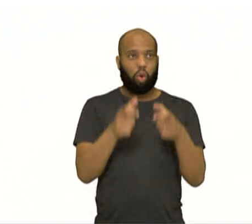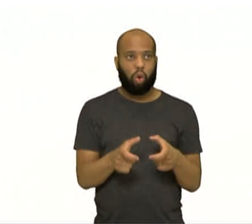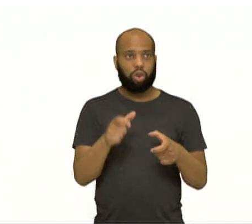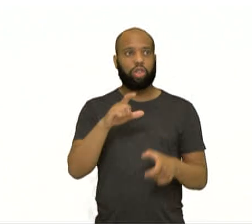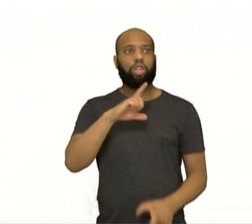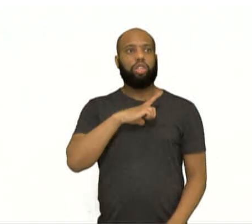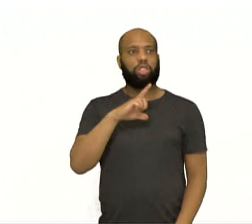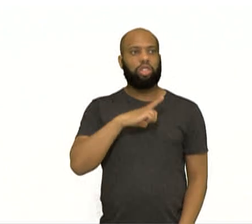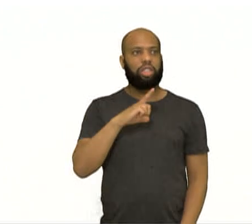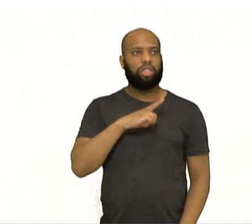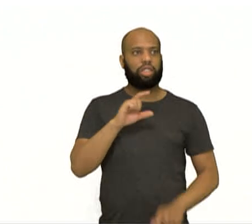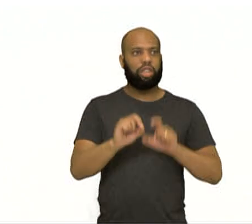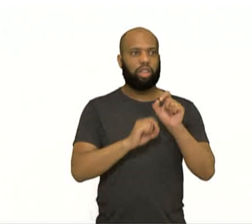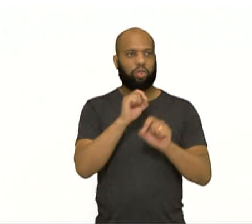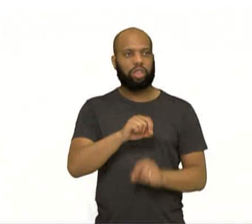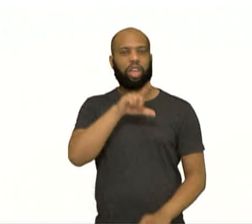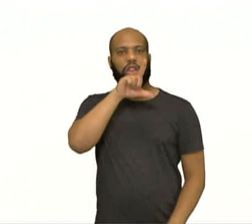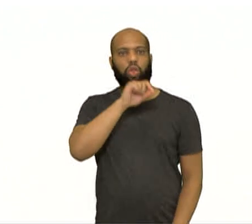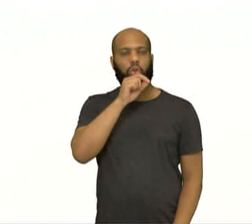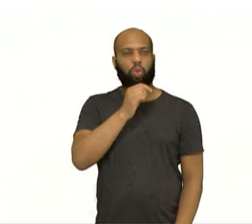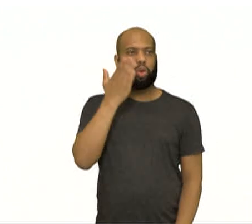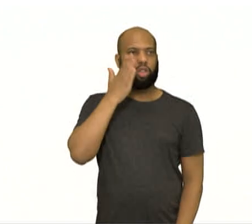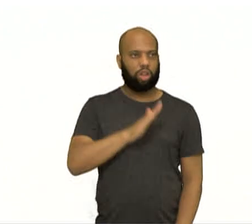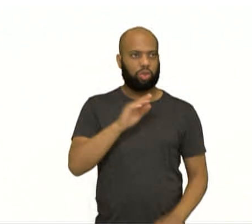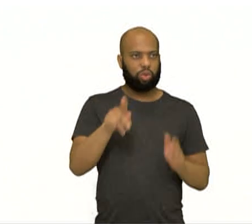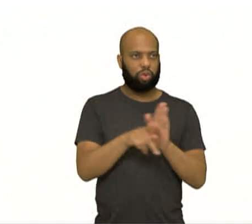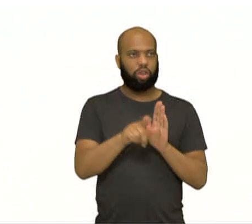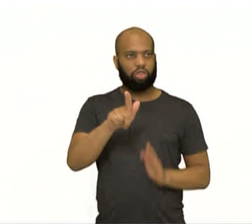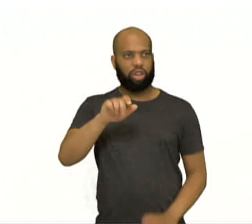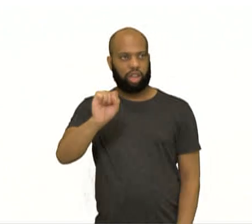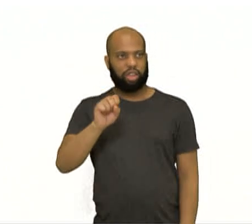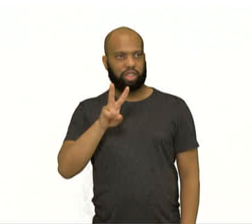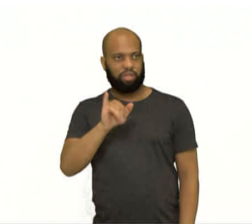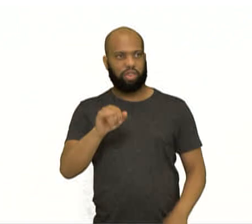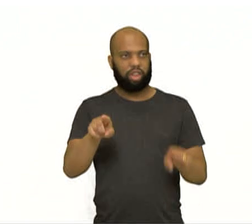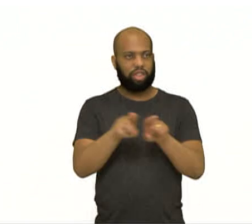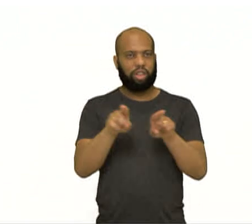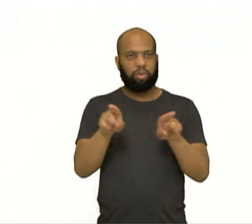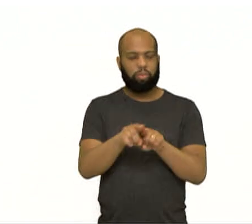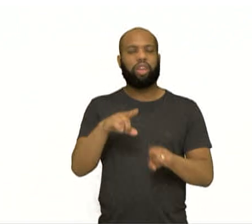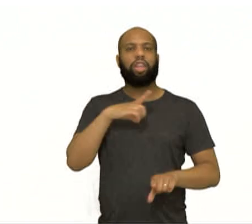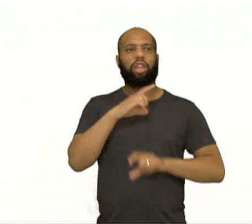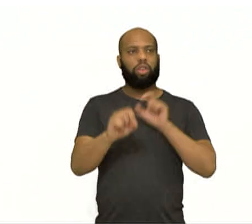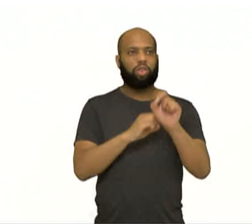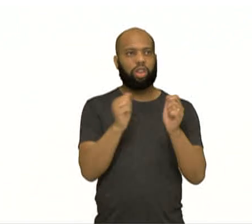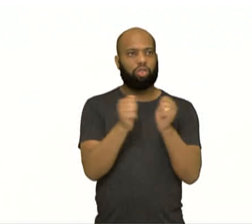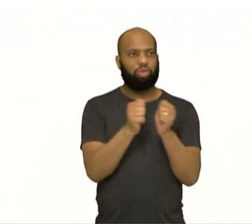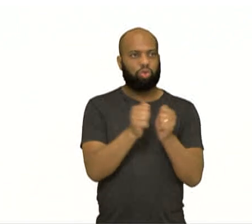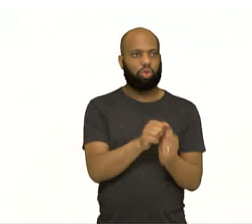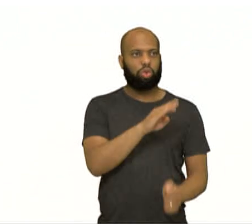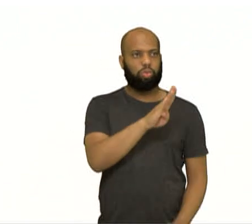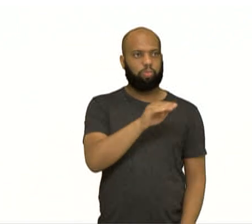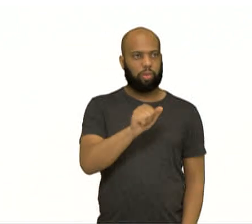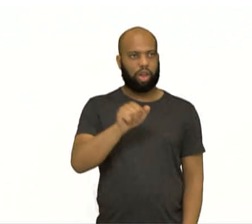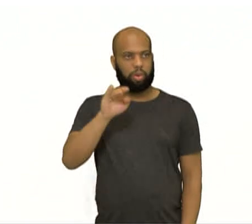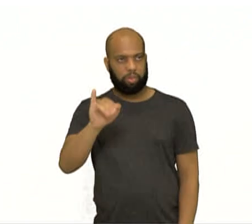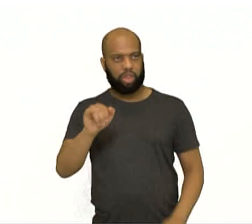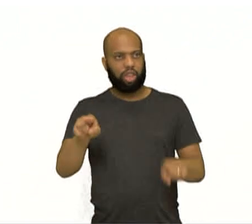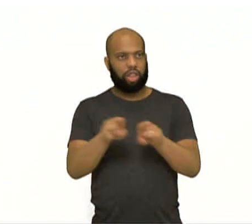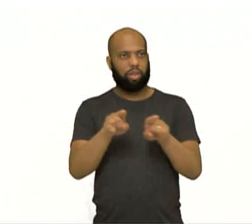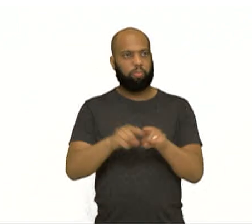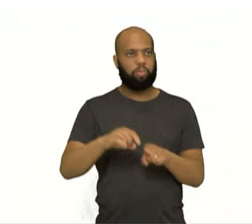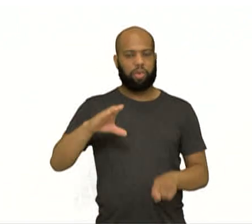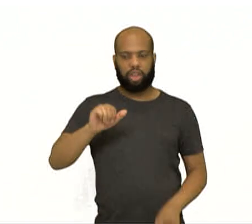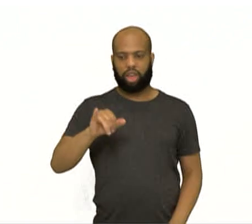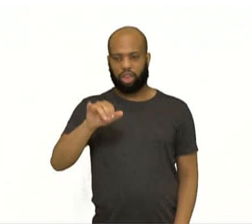GS, que estará apresentando o evento ao lado de Babi, Voltan e Caio X, também influenciadores da Load.